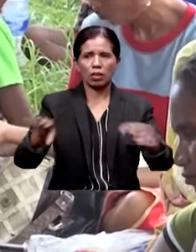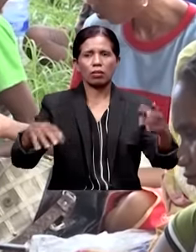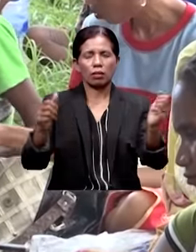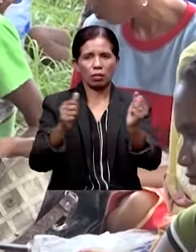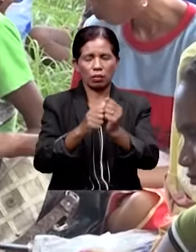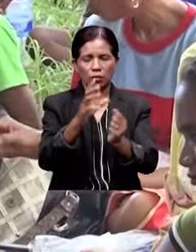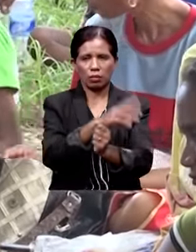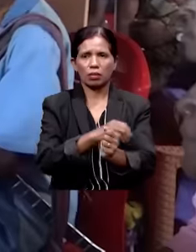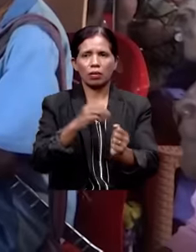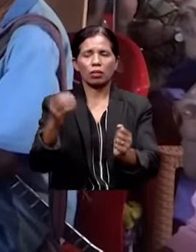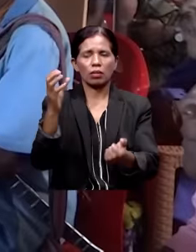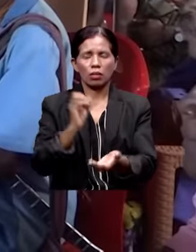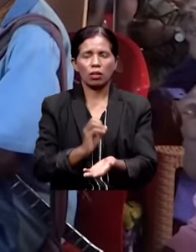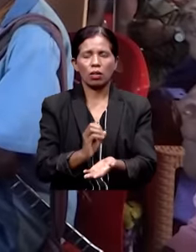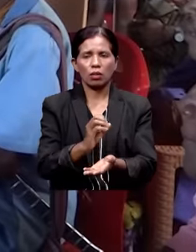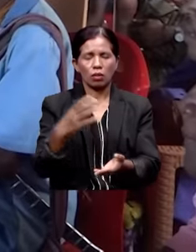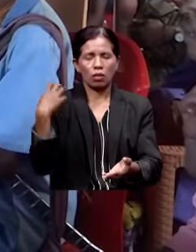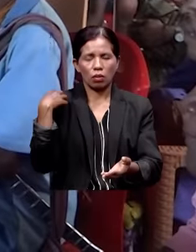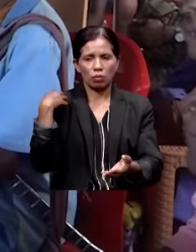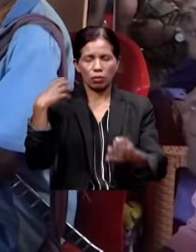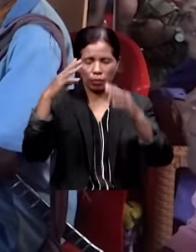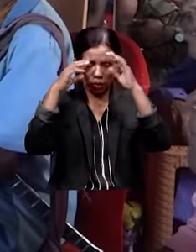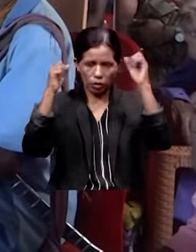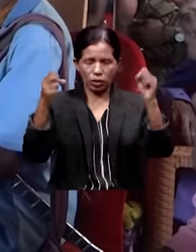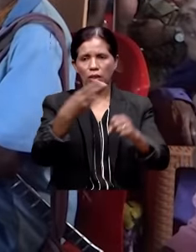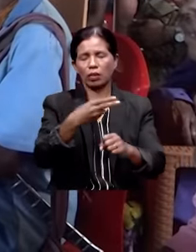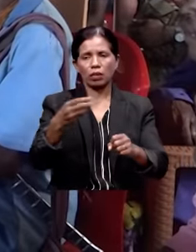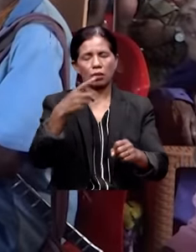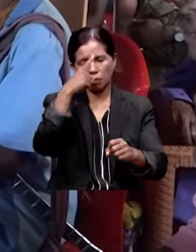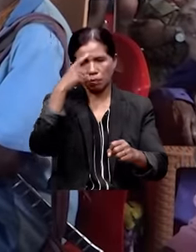fronteira terrestre iha Palacio Presidencial Bogor Jakarta Indonesia mebe